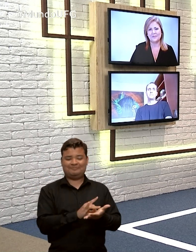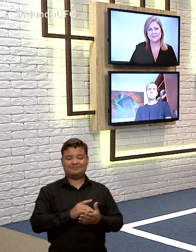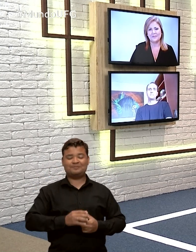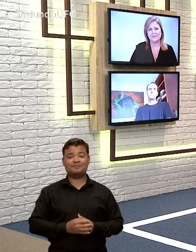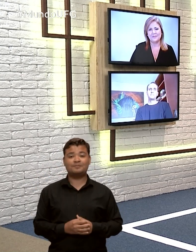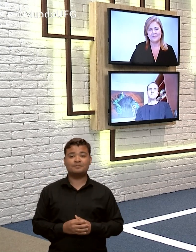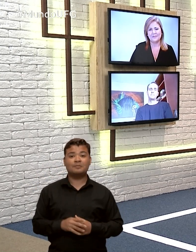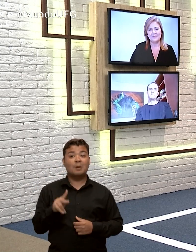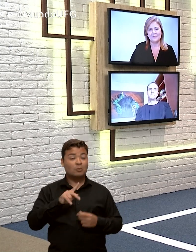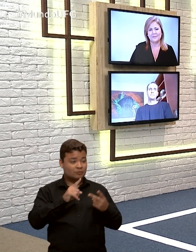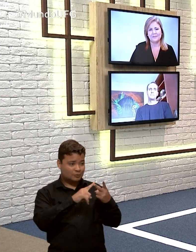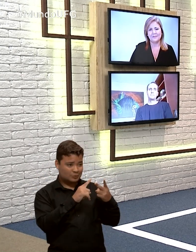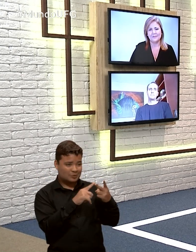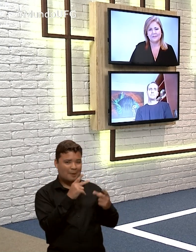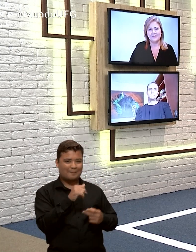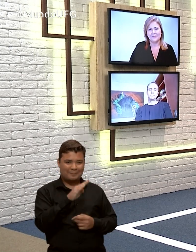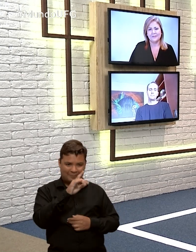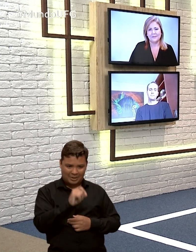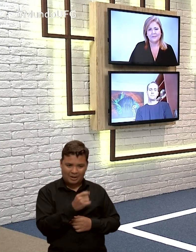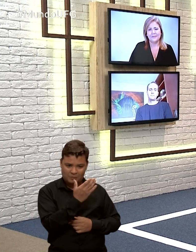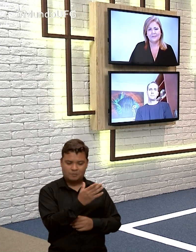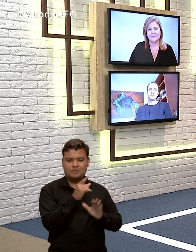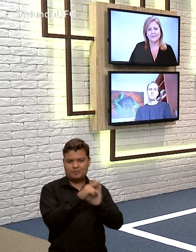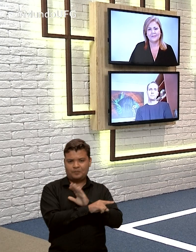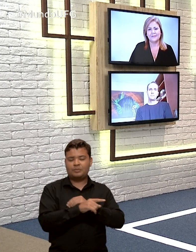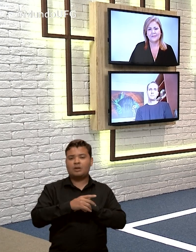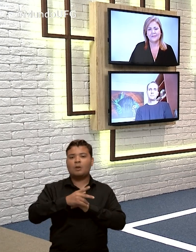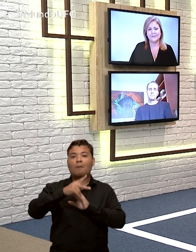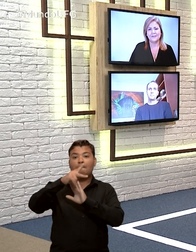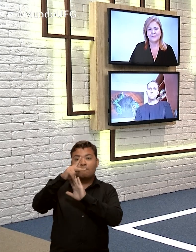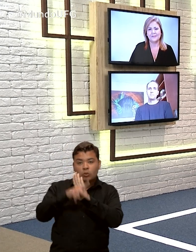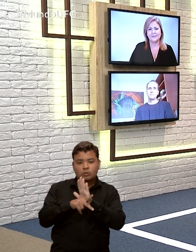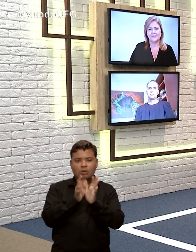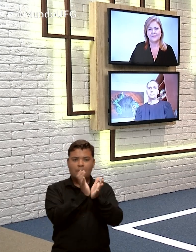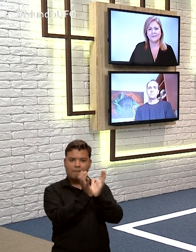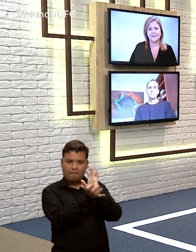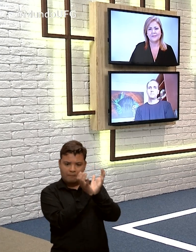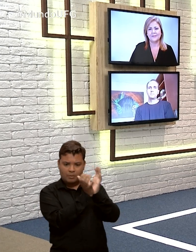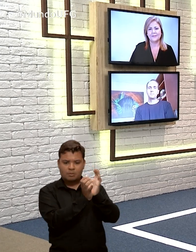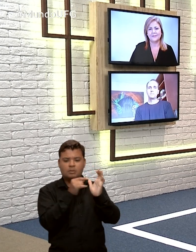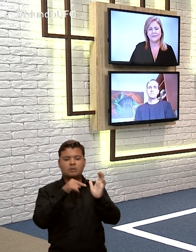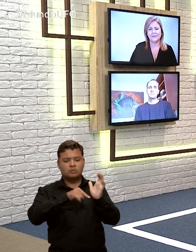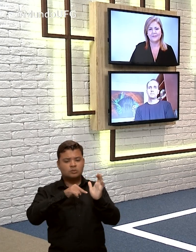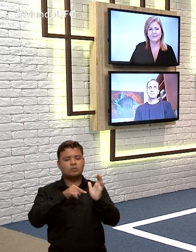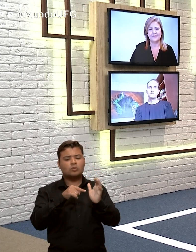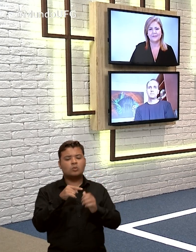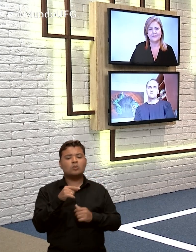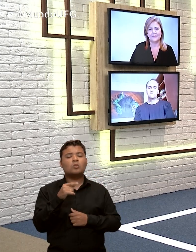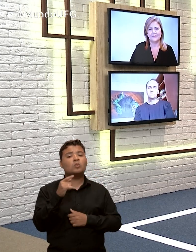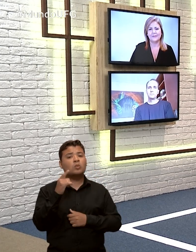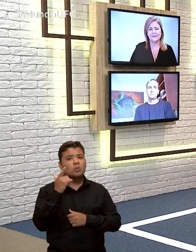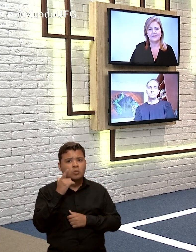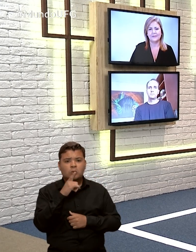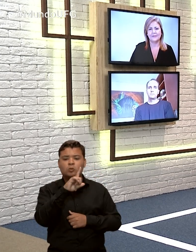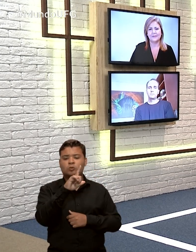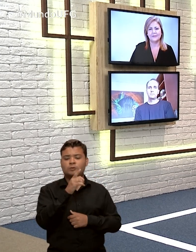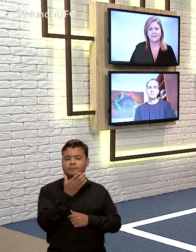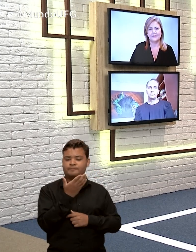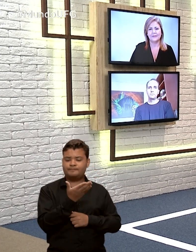Pablo, o projeto Bibliolibras, ele foi agraciado aí, né, no projeto